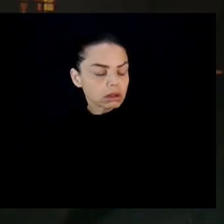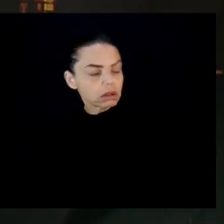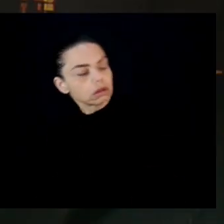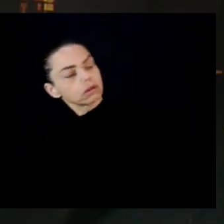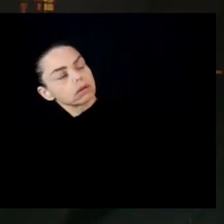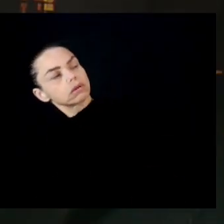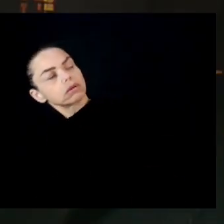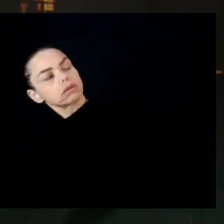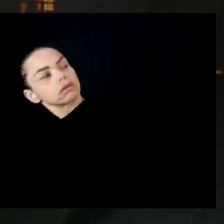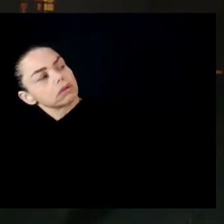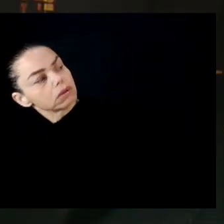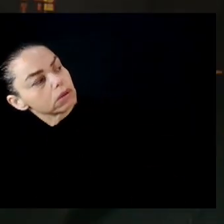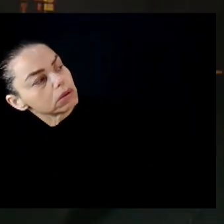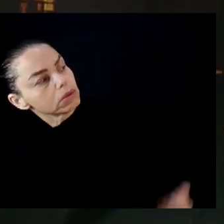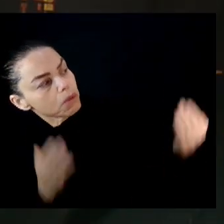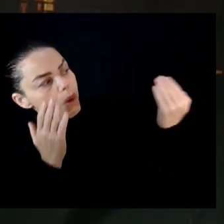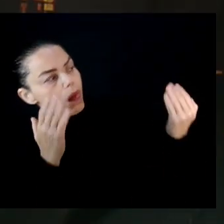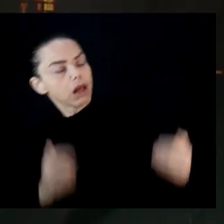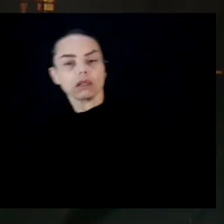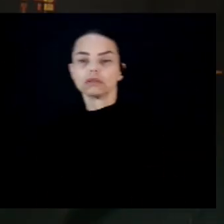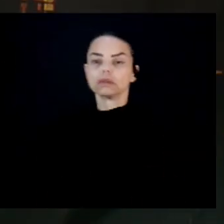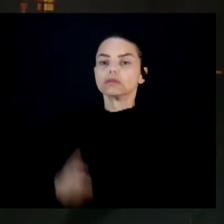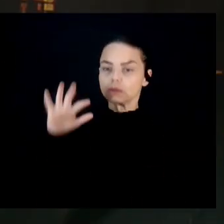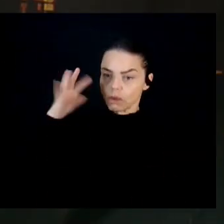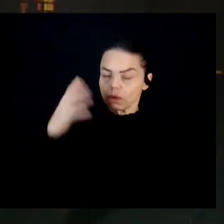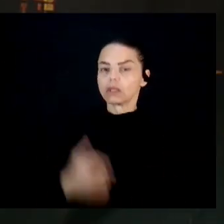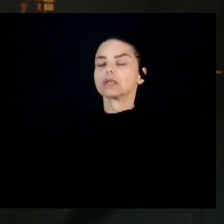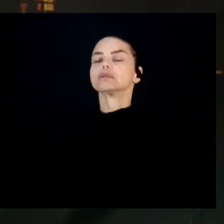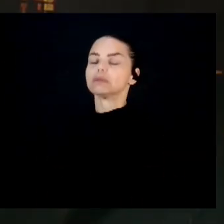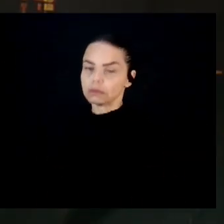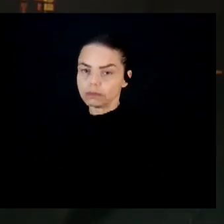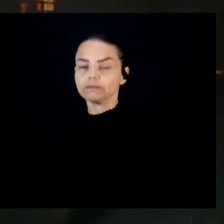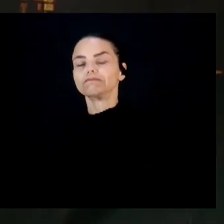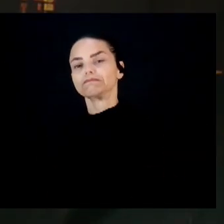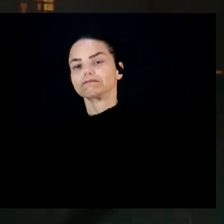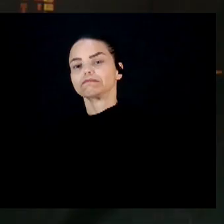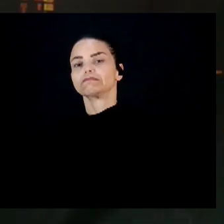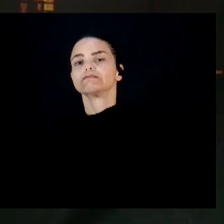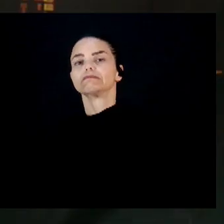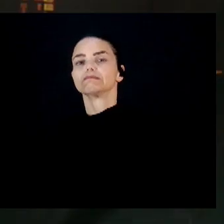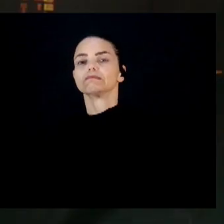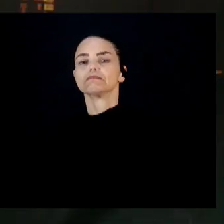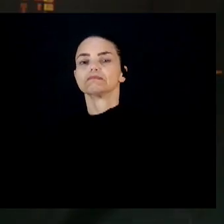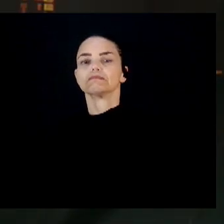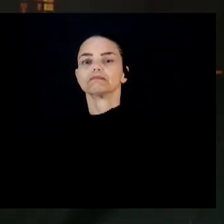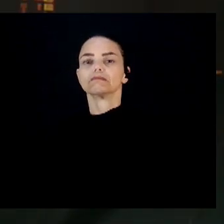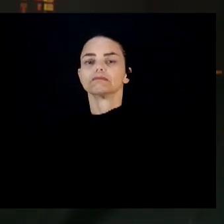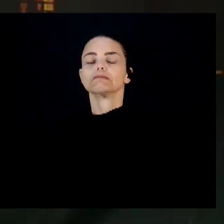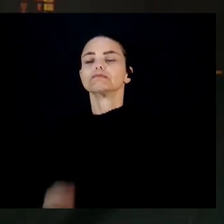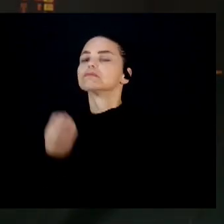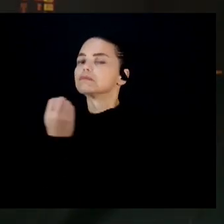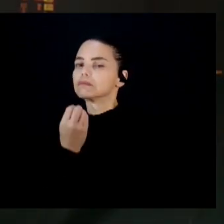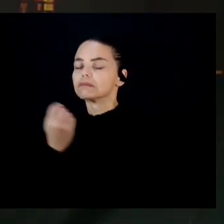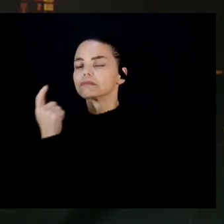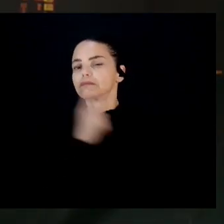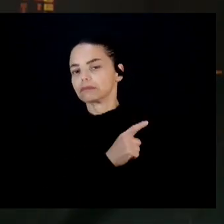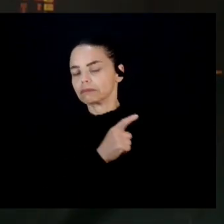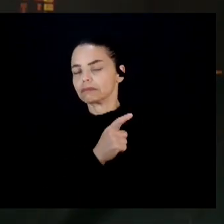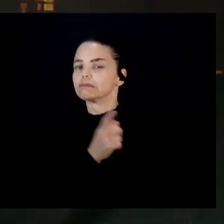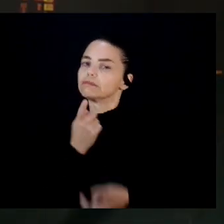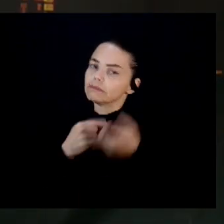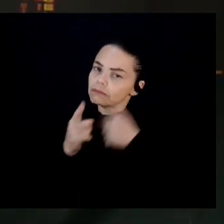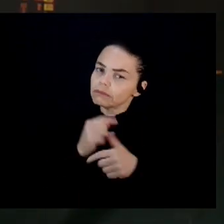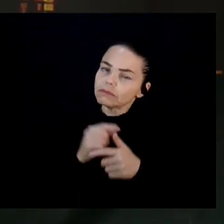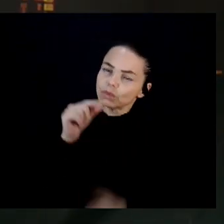isso acontece muito. É uma realidade. Como ela consegue superar aquele pouquinho